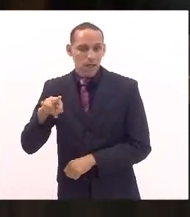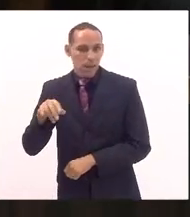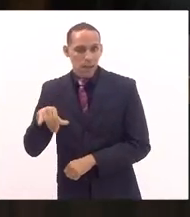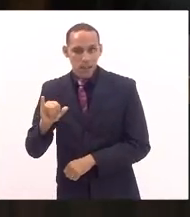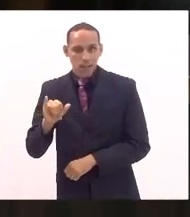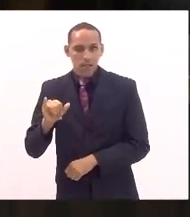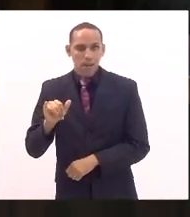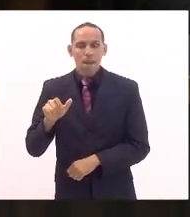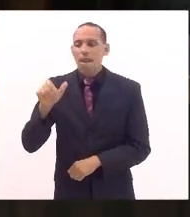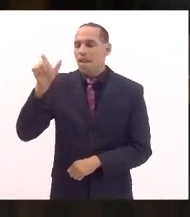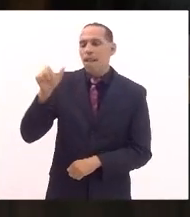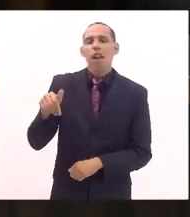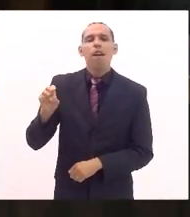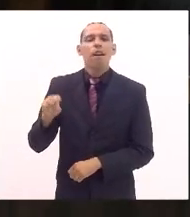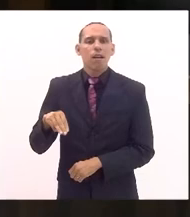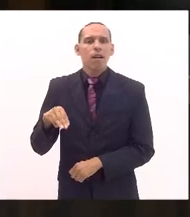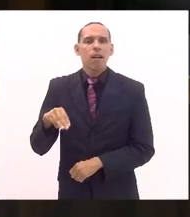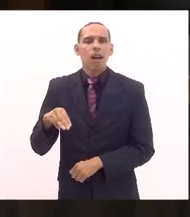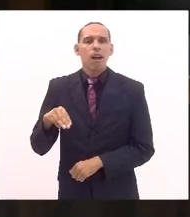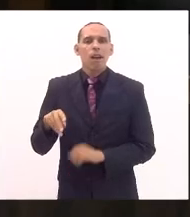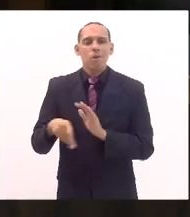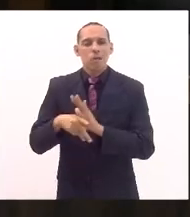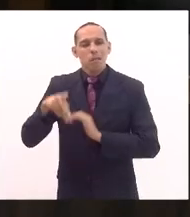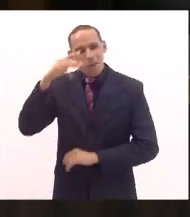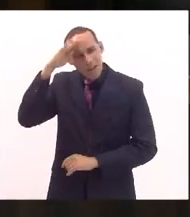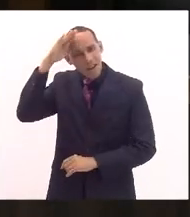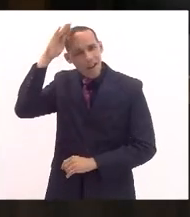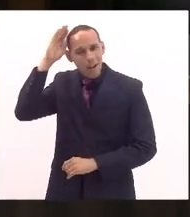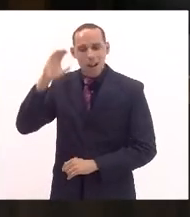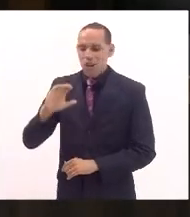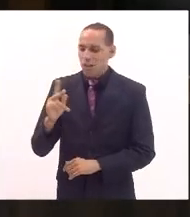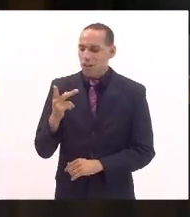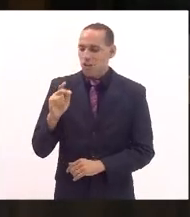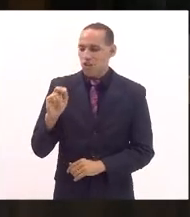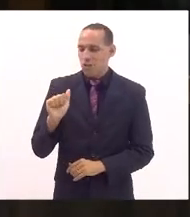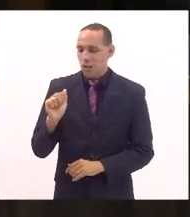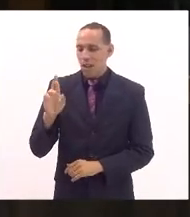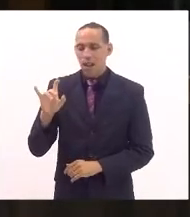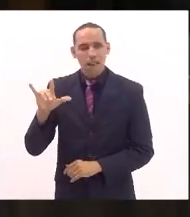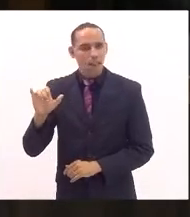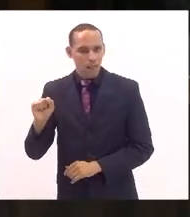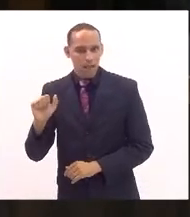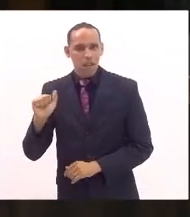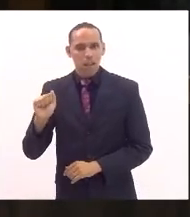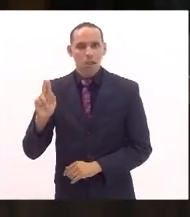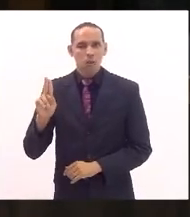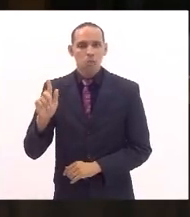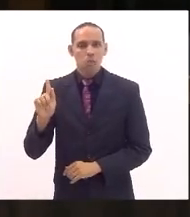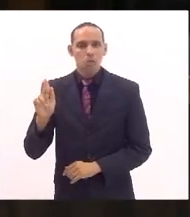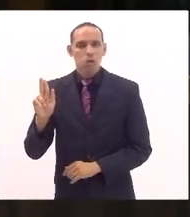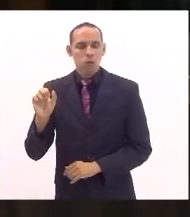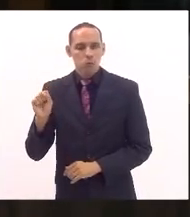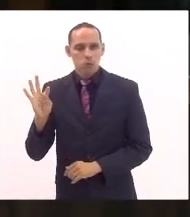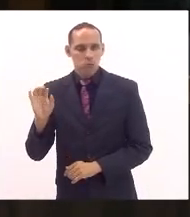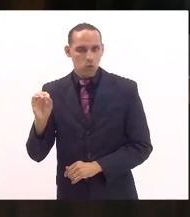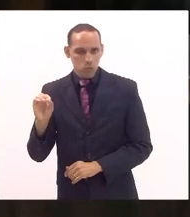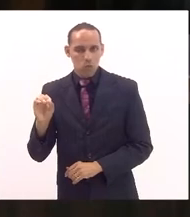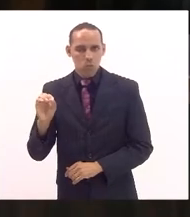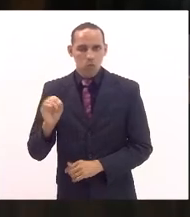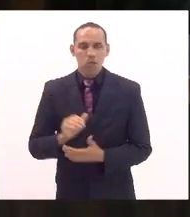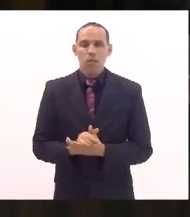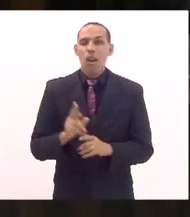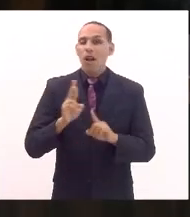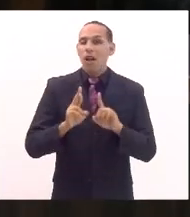ilustríssimo acadêmico de enfermagem Charles Augusto Rodrigues dos Santos para está comissão de normas internas e proposições externas favorável